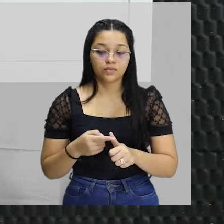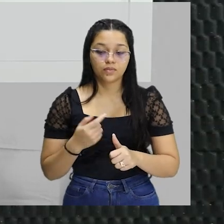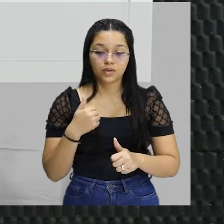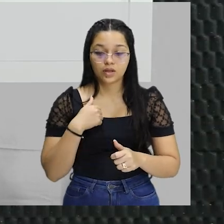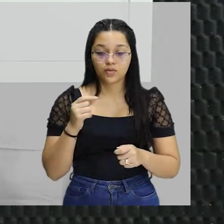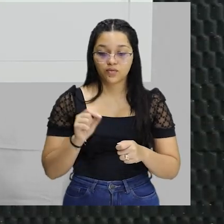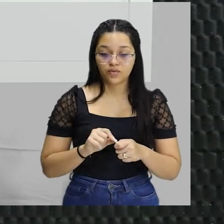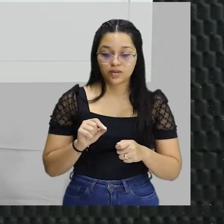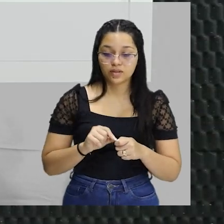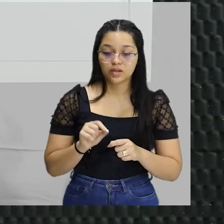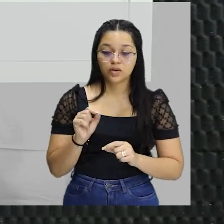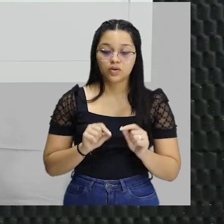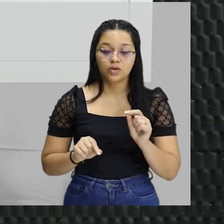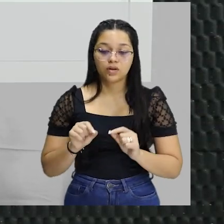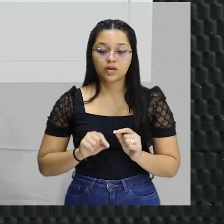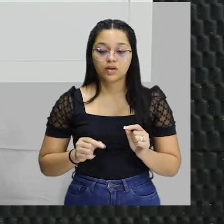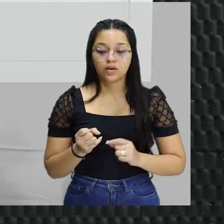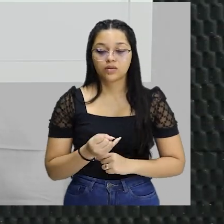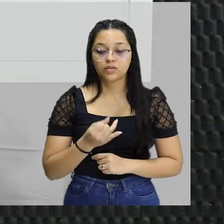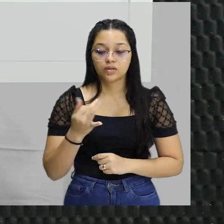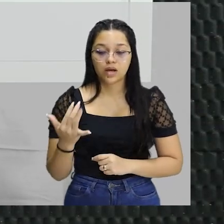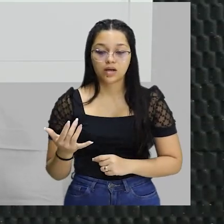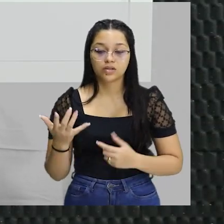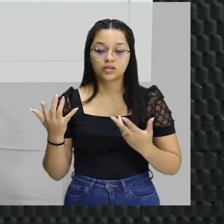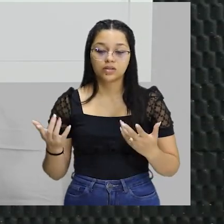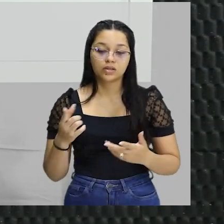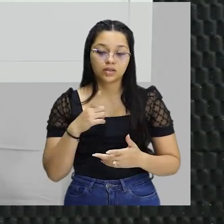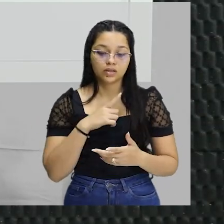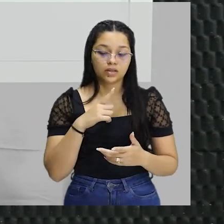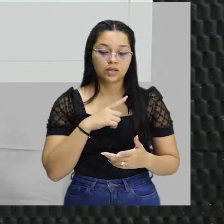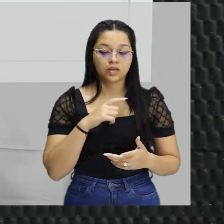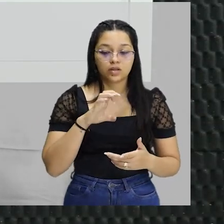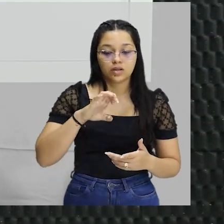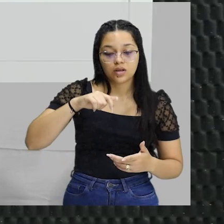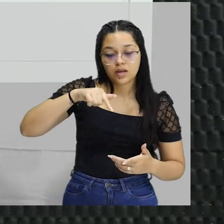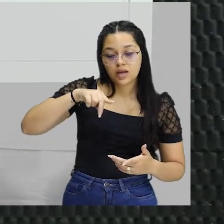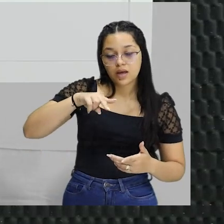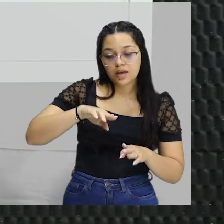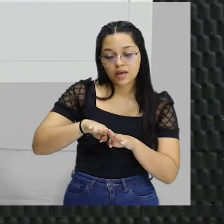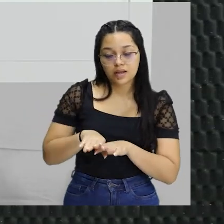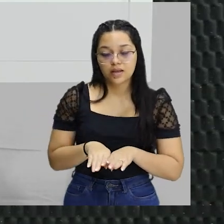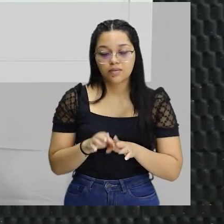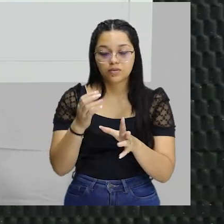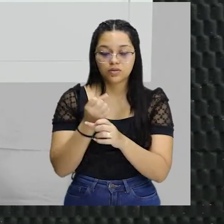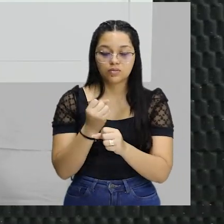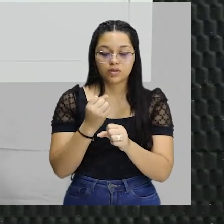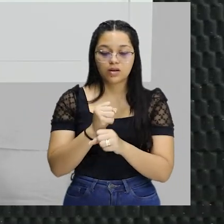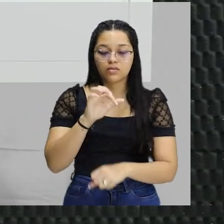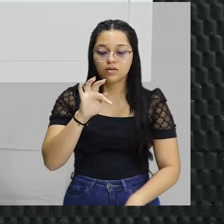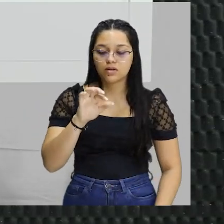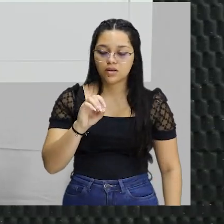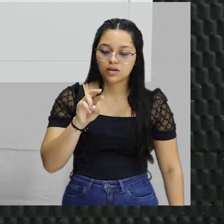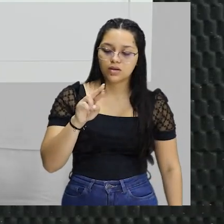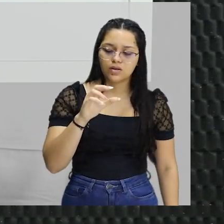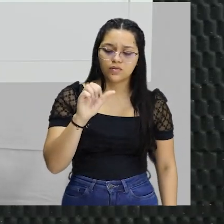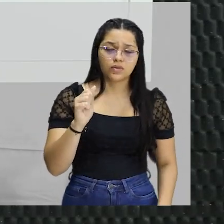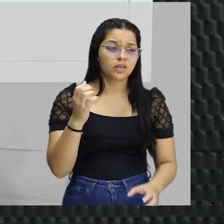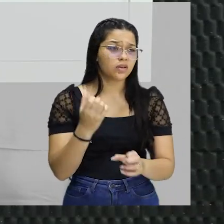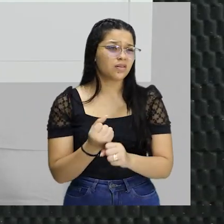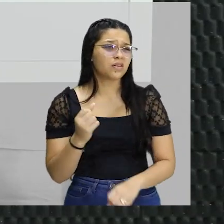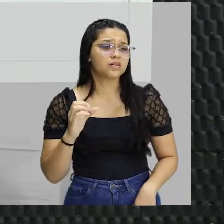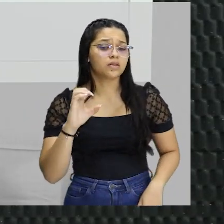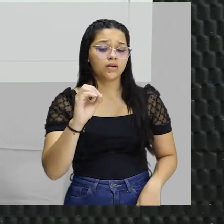fazer vai ter que ser a condição de equilíbrio das forças. O somatório das forças tem que ser igual a zero. Então, posso dizer o